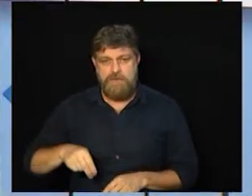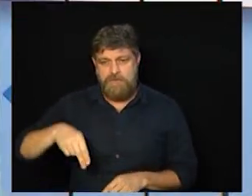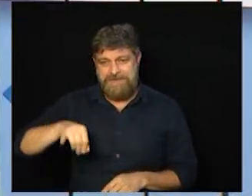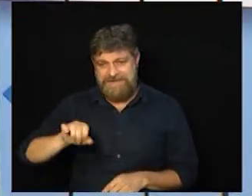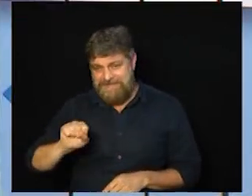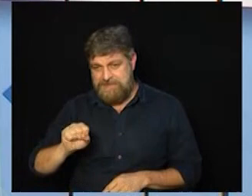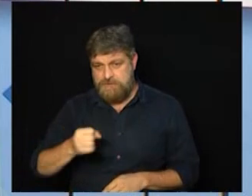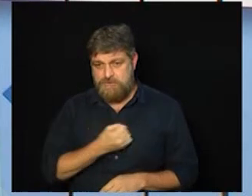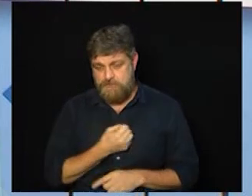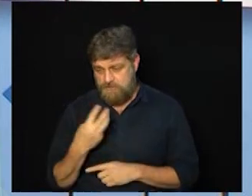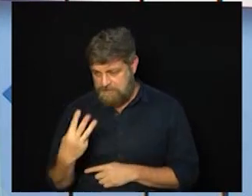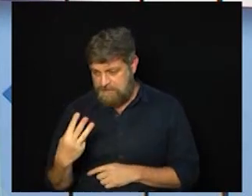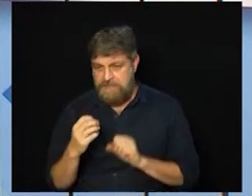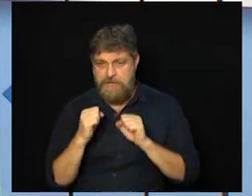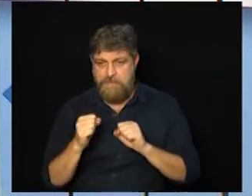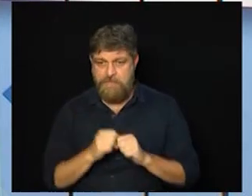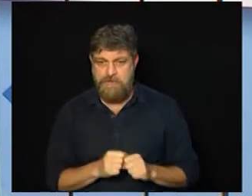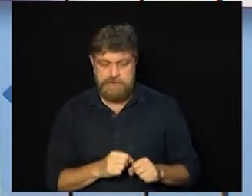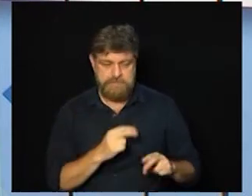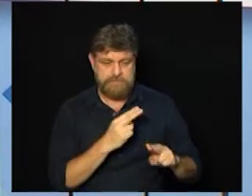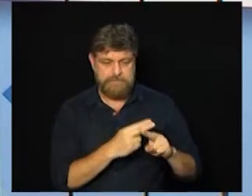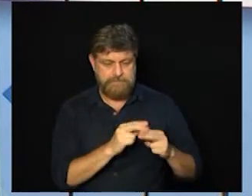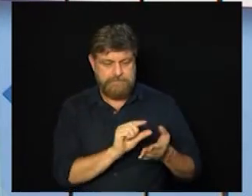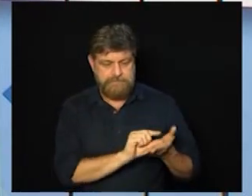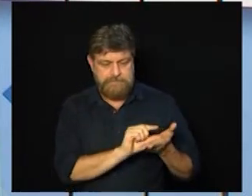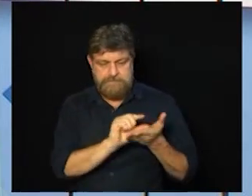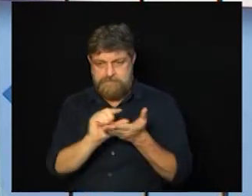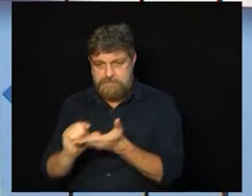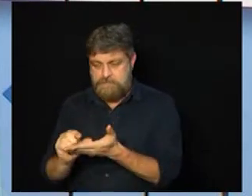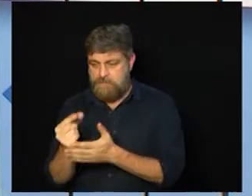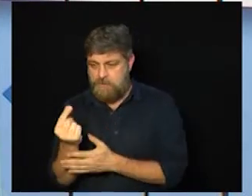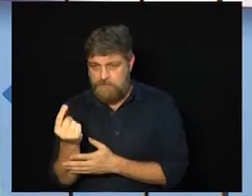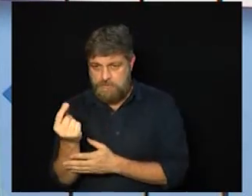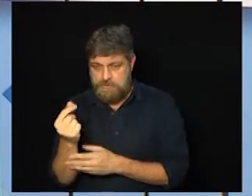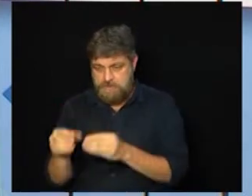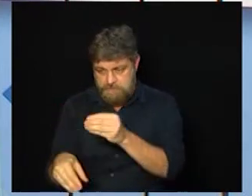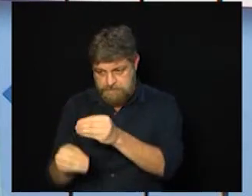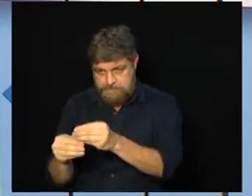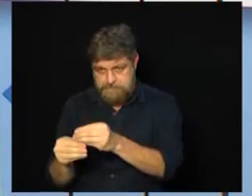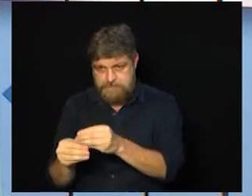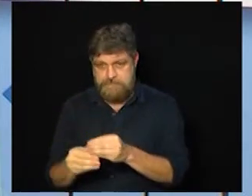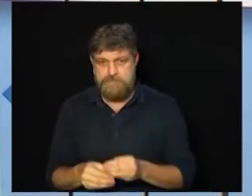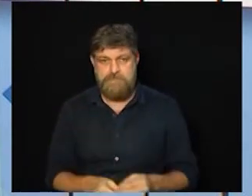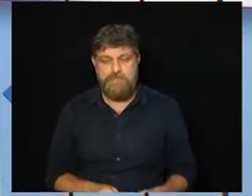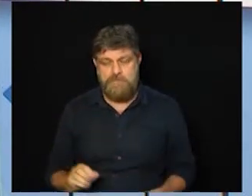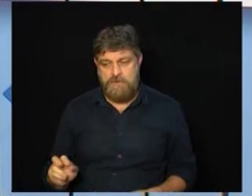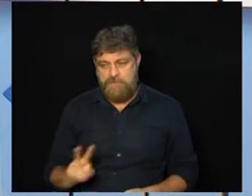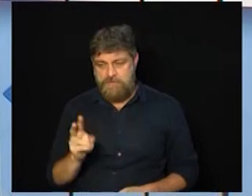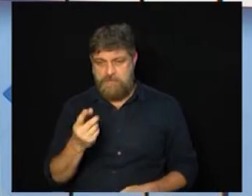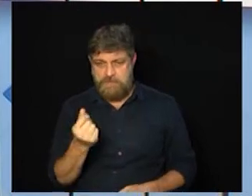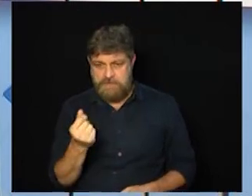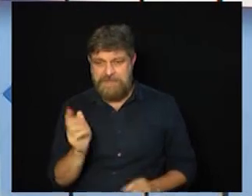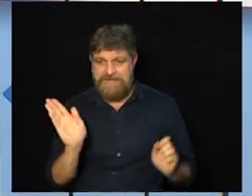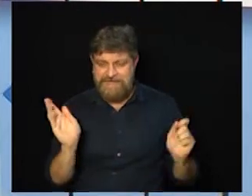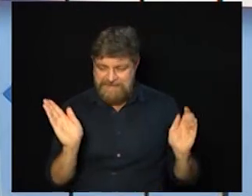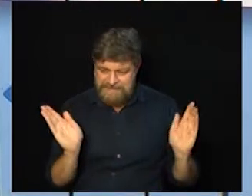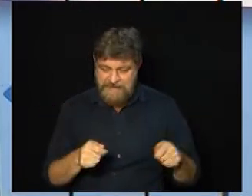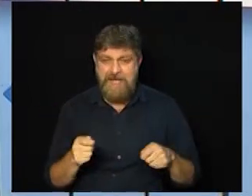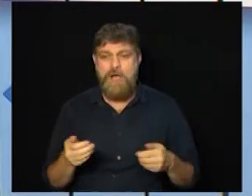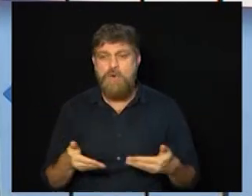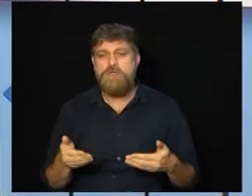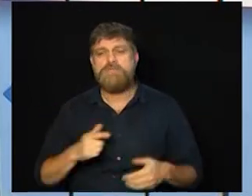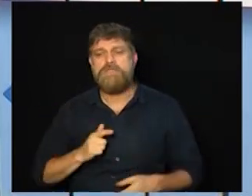pode já sacar o auxílio emergencial a partir de hoje os valores a podem ser movimentados